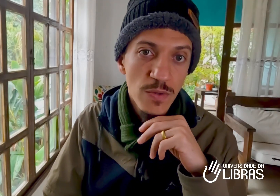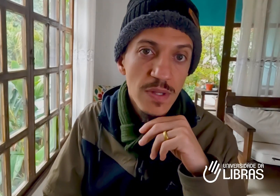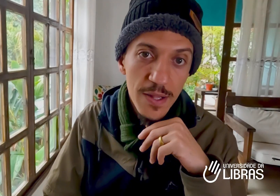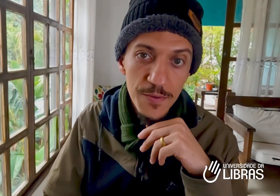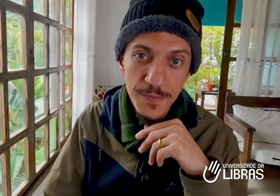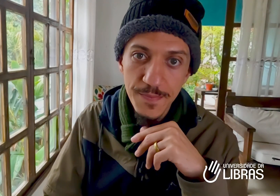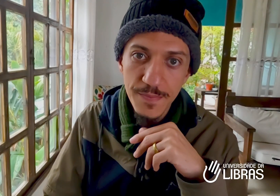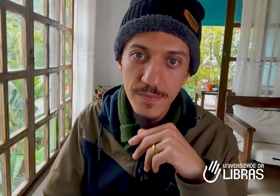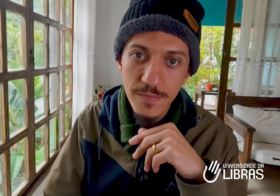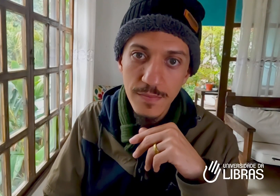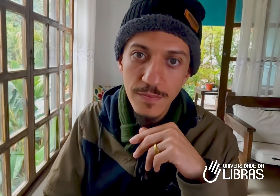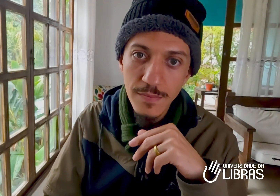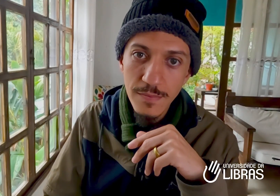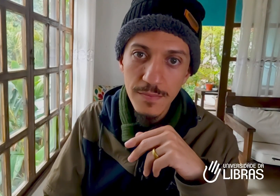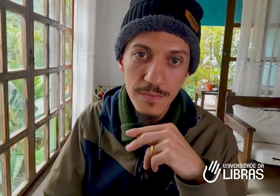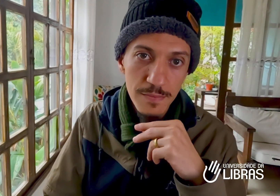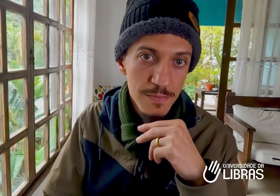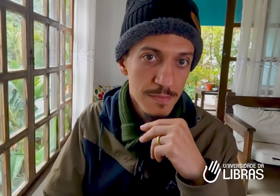de resultado.